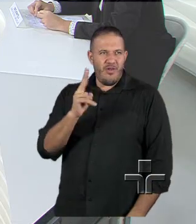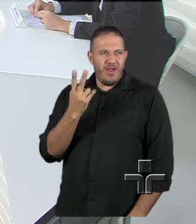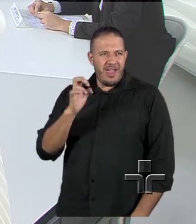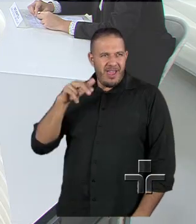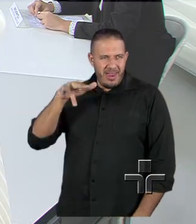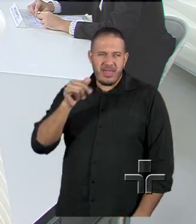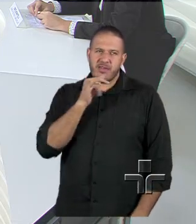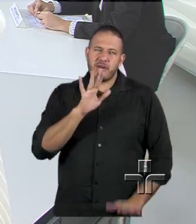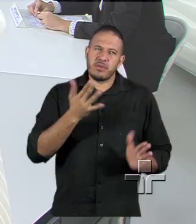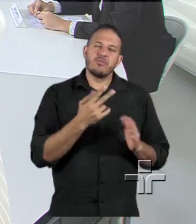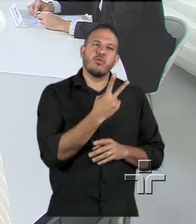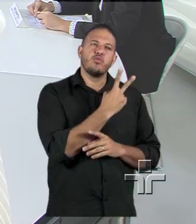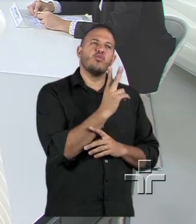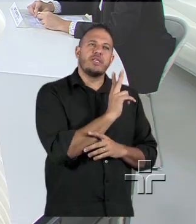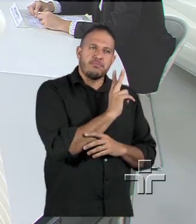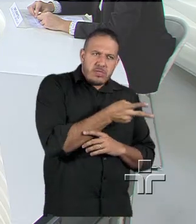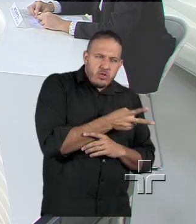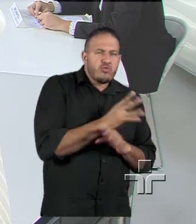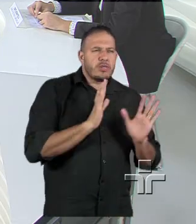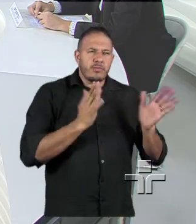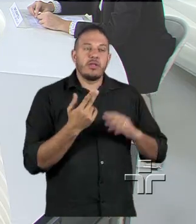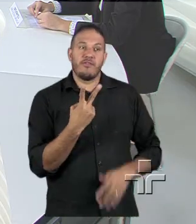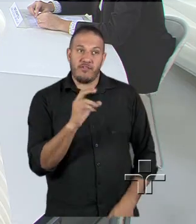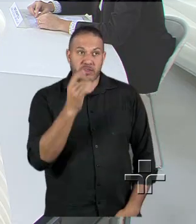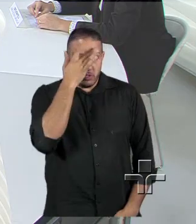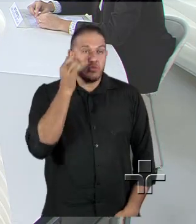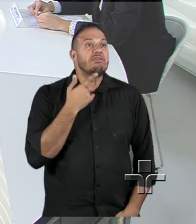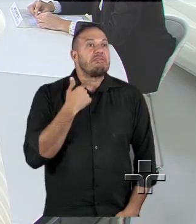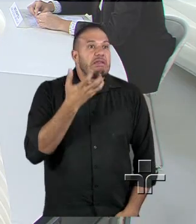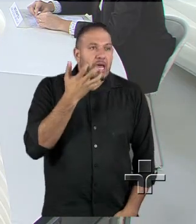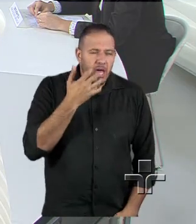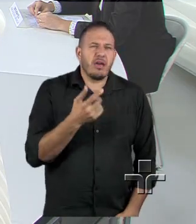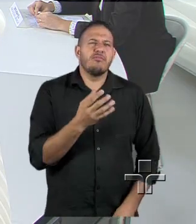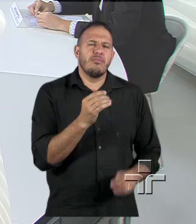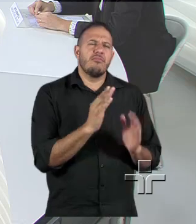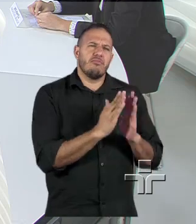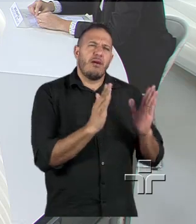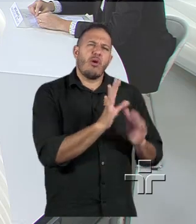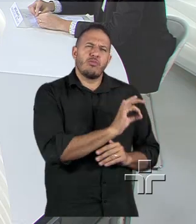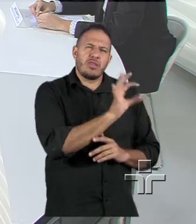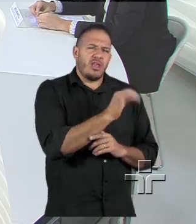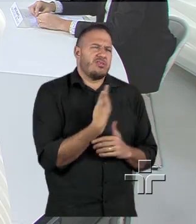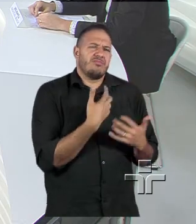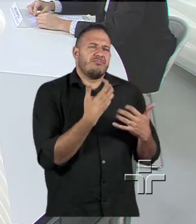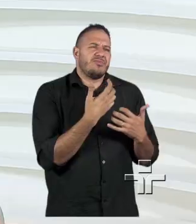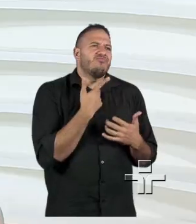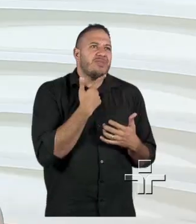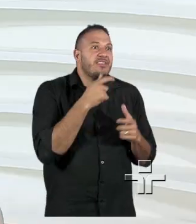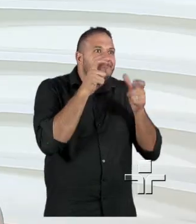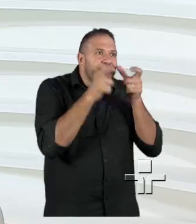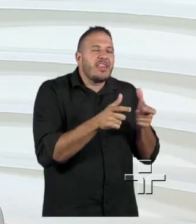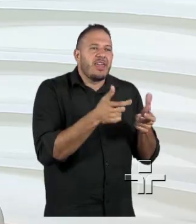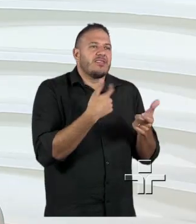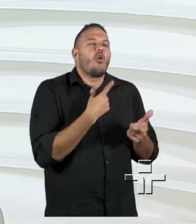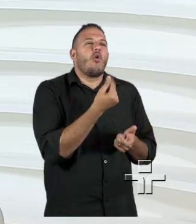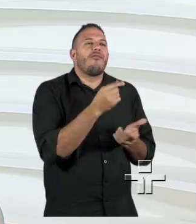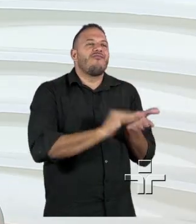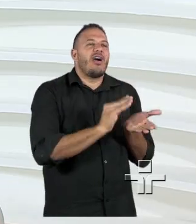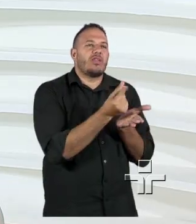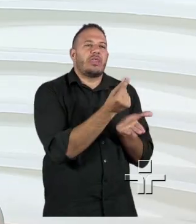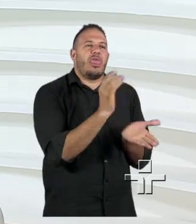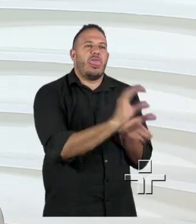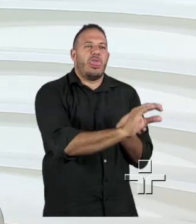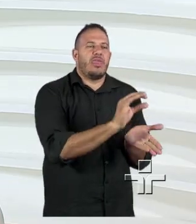para 20, uma parte delas a gente vê que não tem tino para fazer, uma parte não tem recursos para fazer, né? Então,